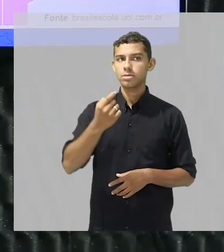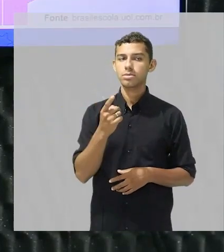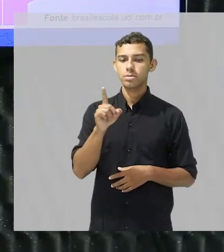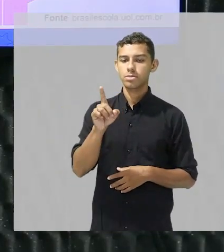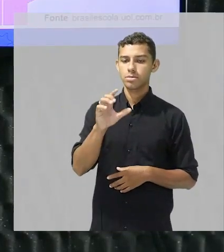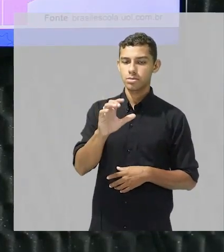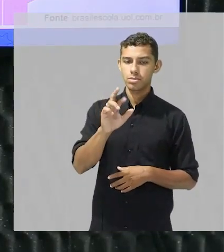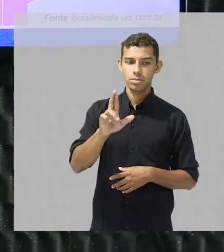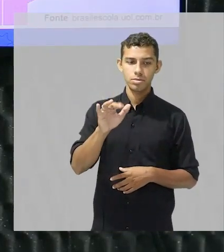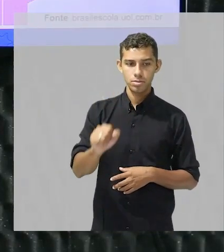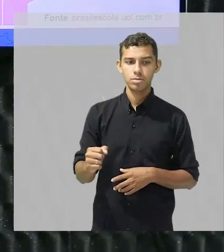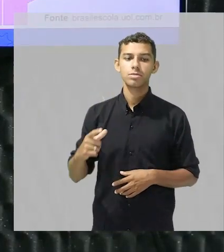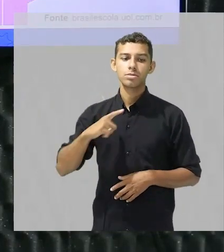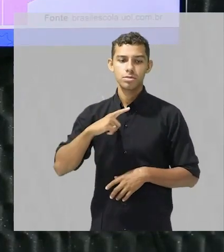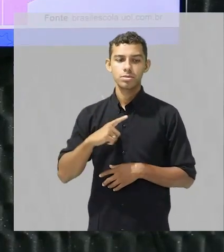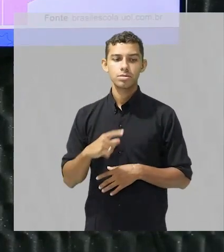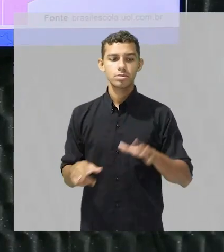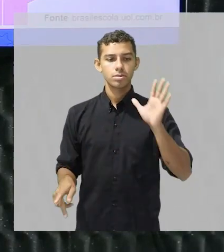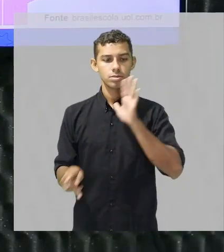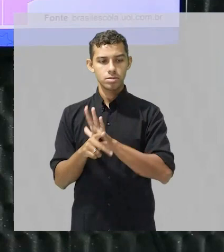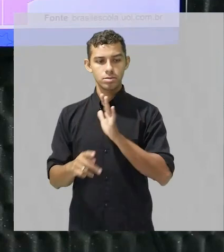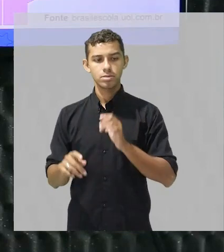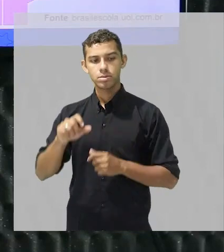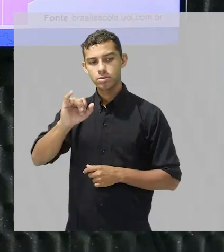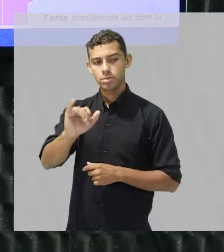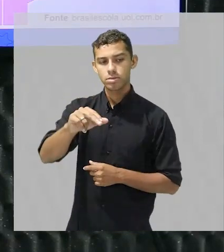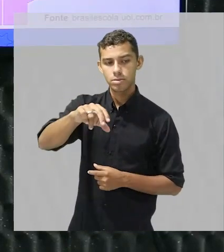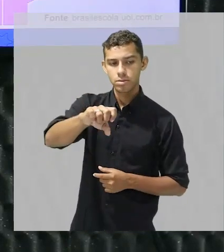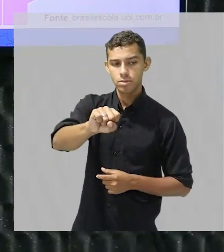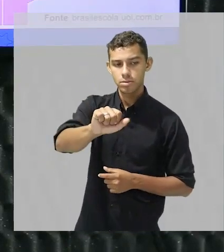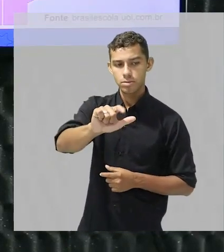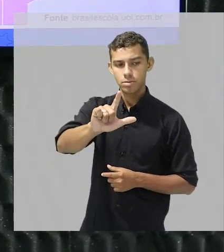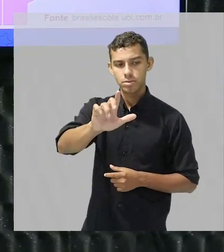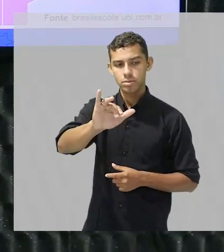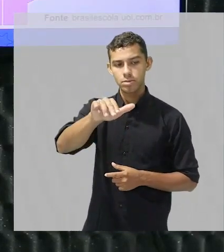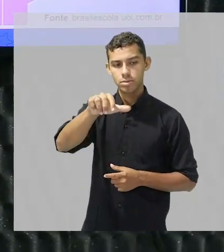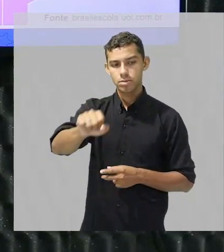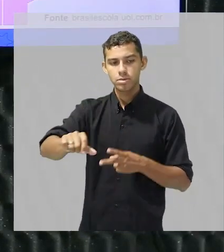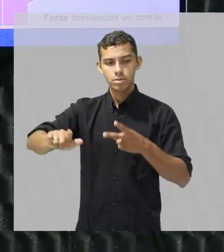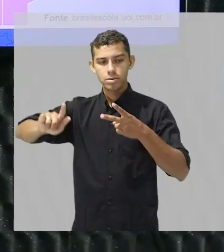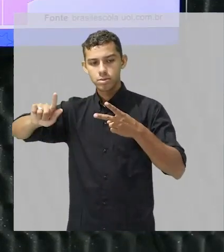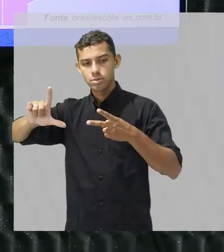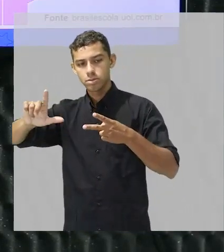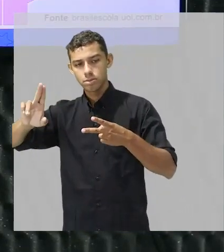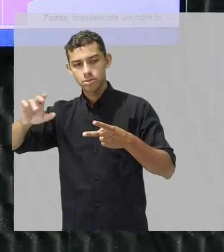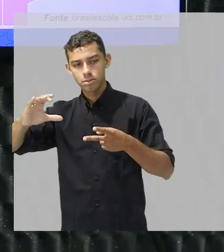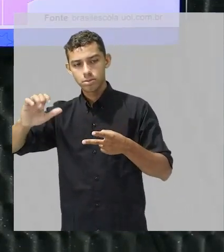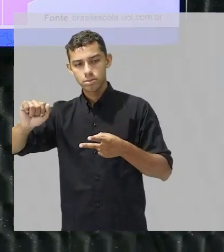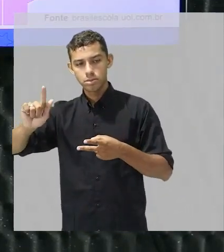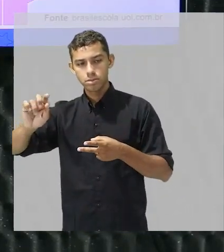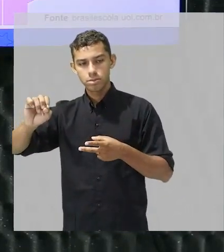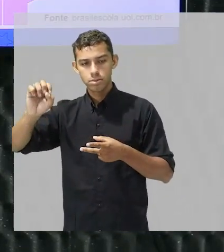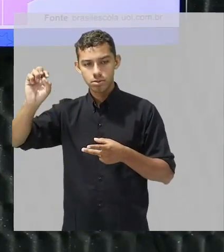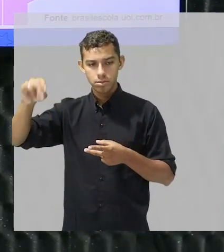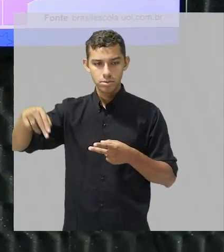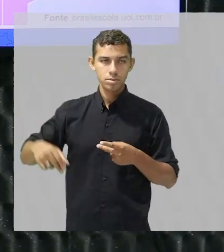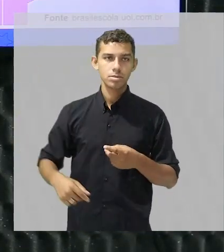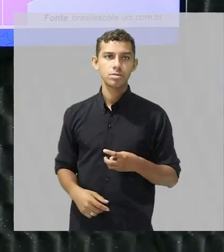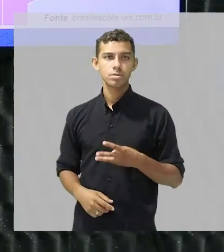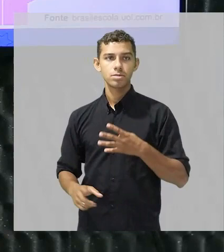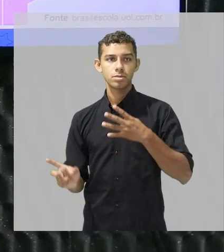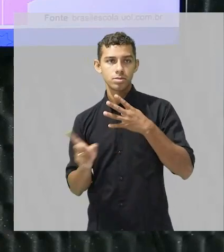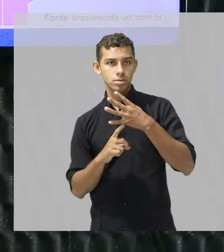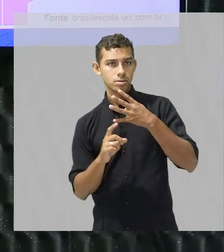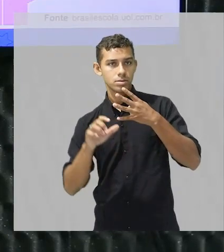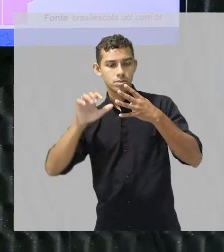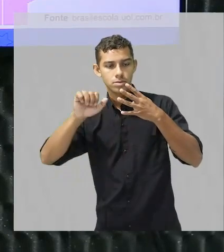ele produz a insulina e o glucagon. Tem a ver aqui com o controle da concentração de glicose na corrente sanguínea. Nós temos aqui